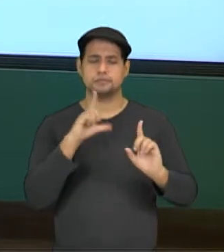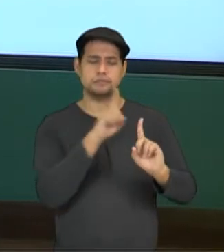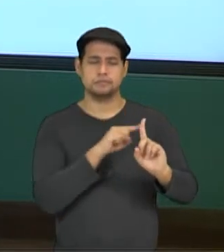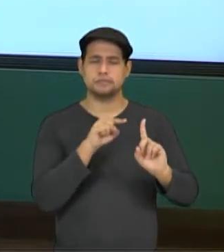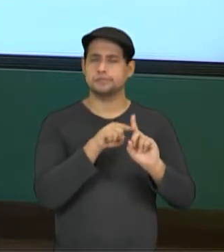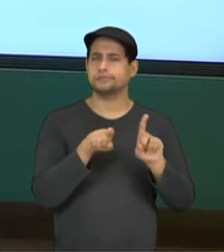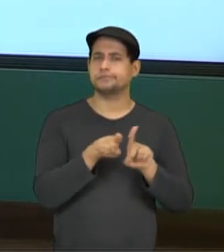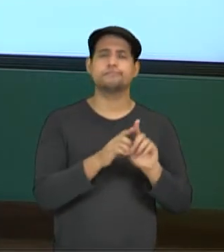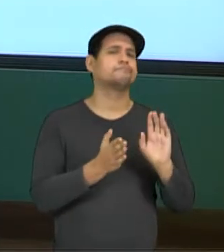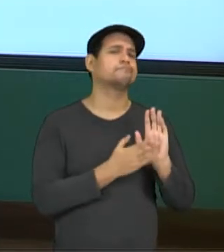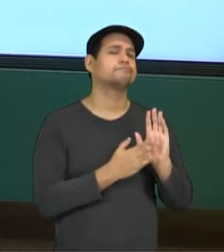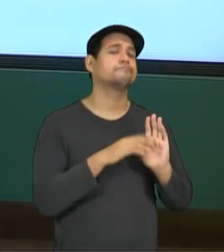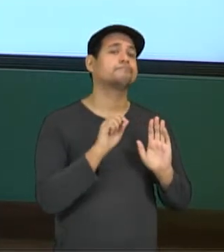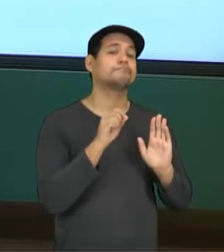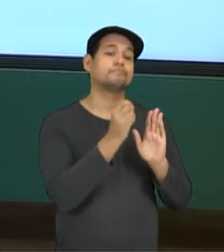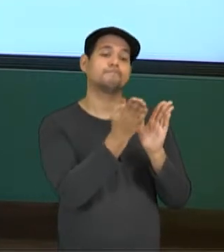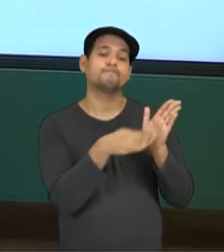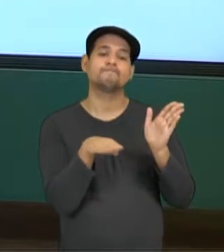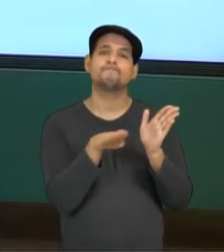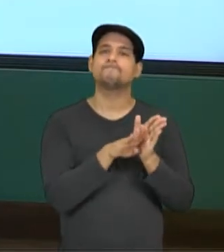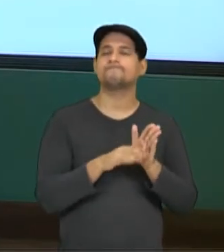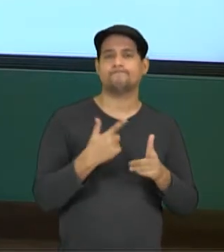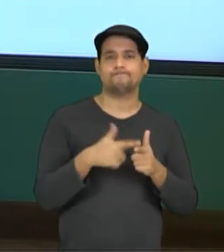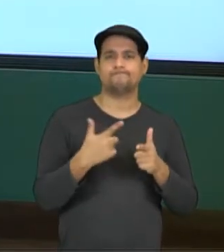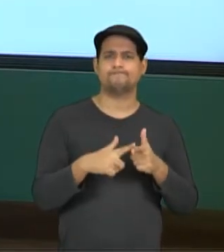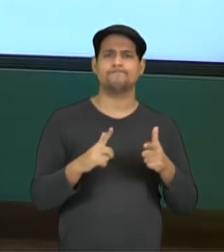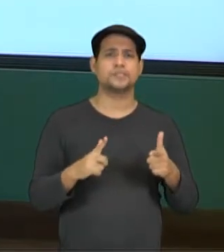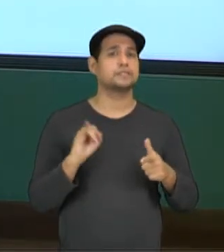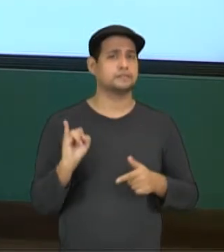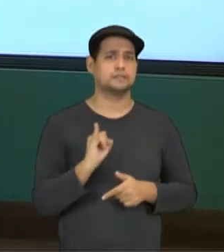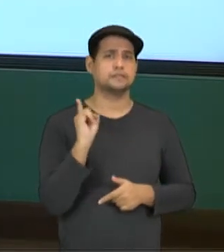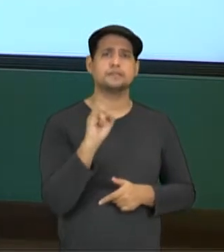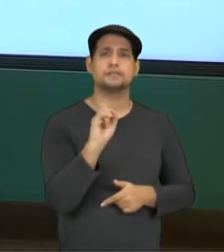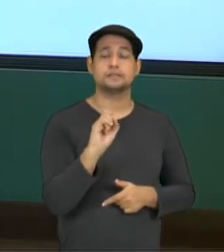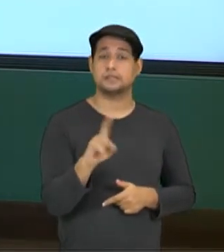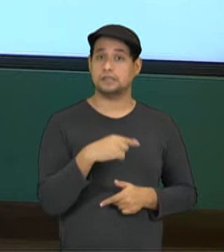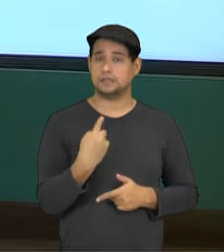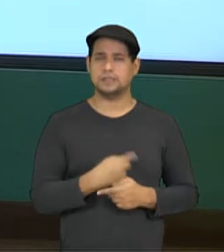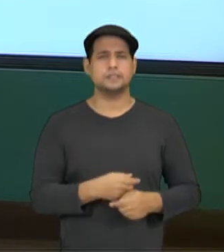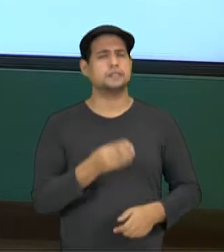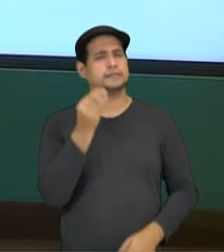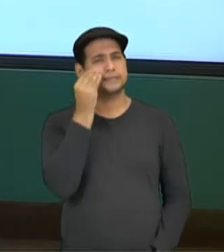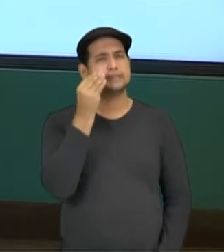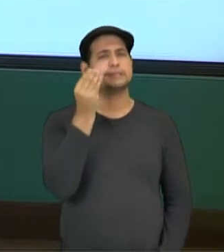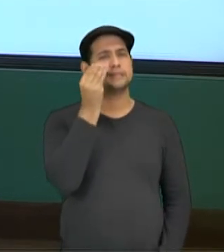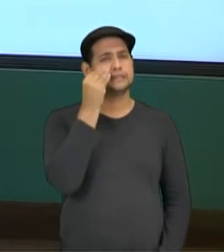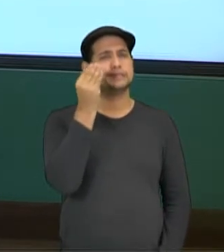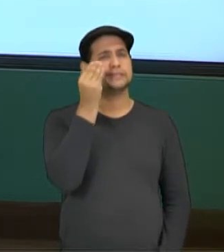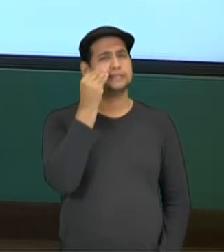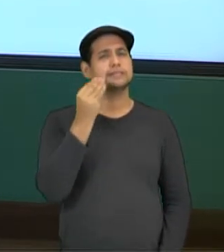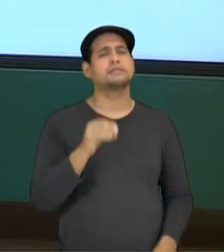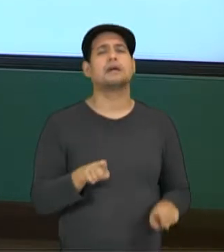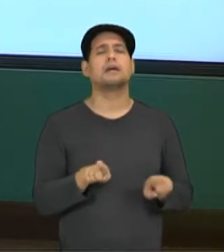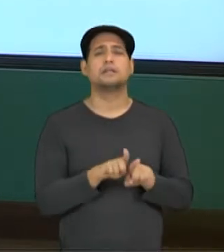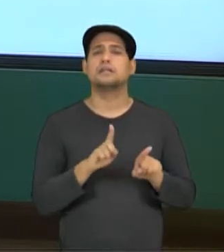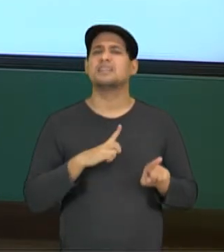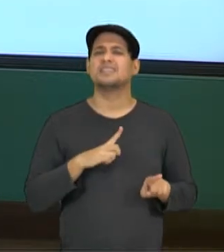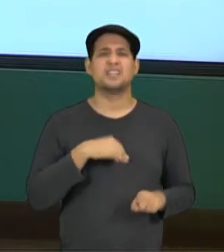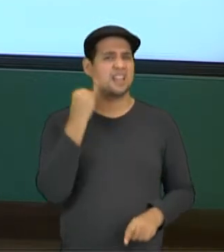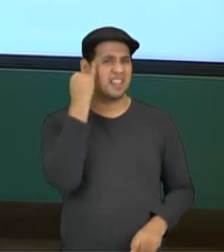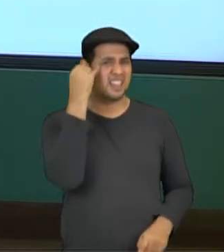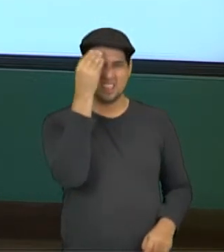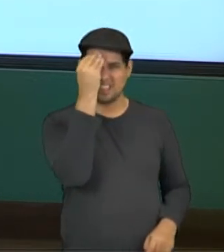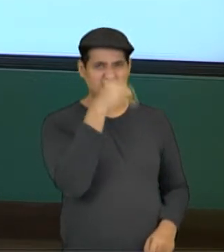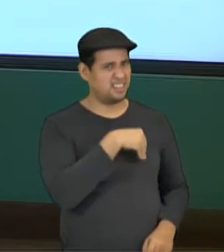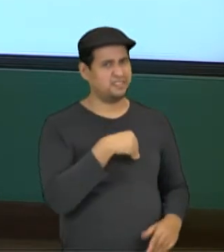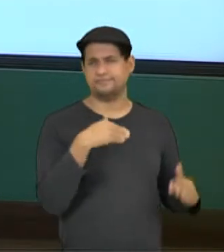né, propor e atingir as soluções. Então, é importante, né? Vamos insistir, vamos persistir. E desistir é uma